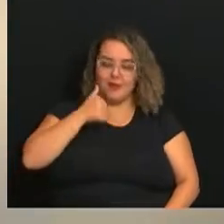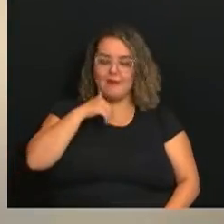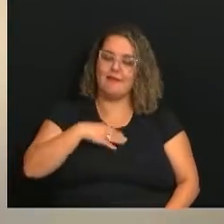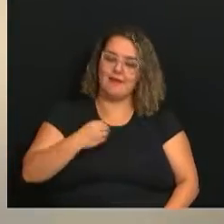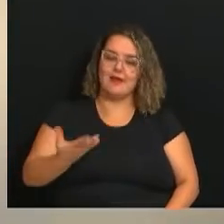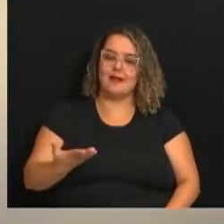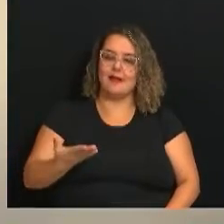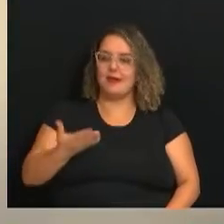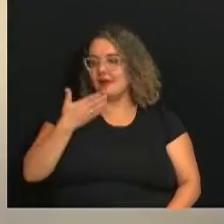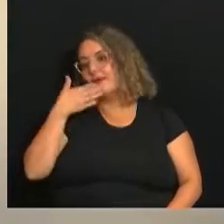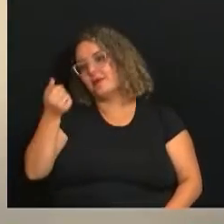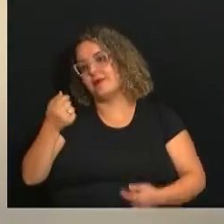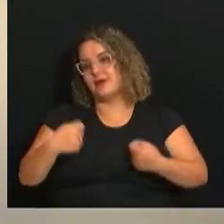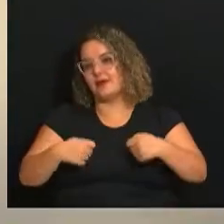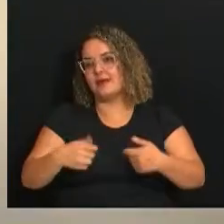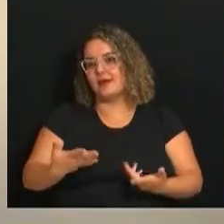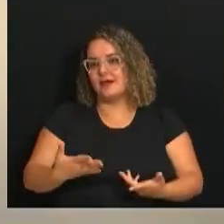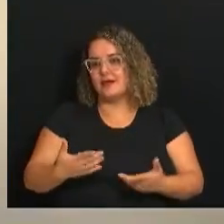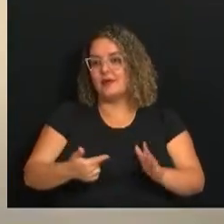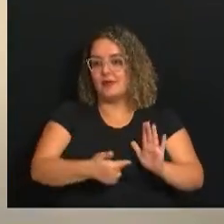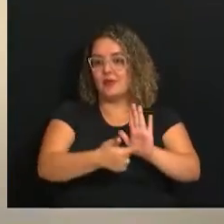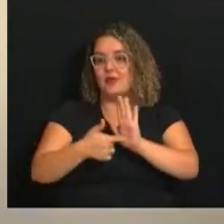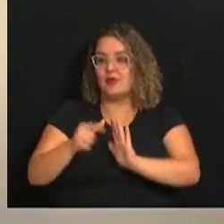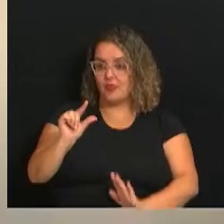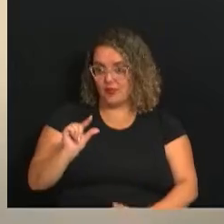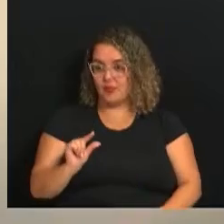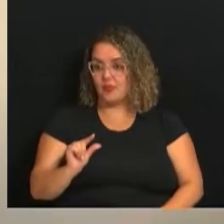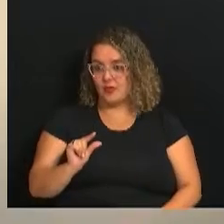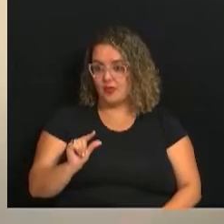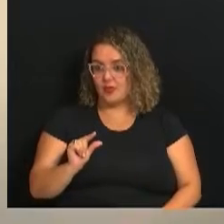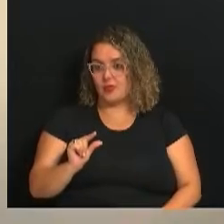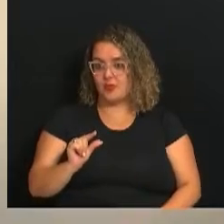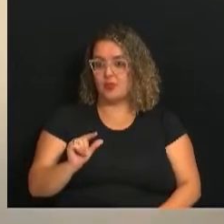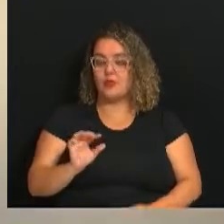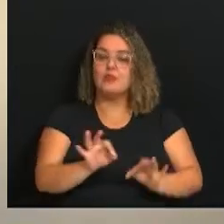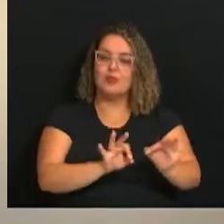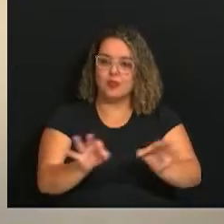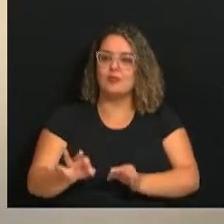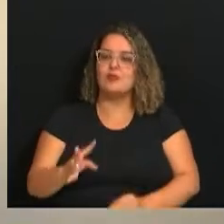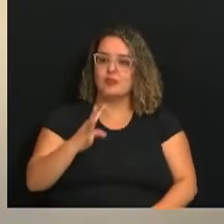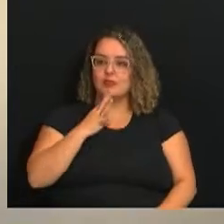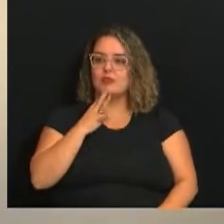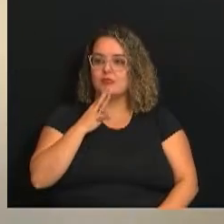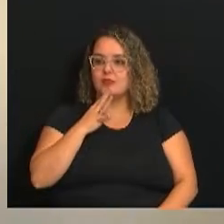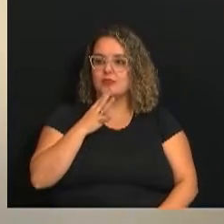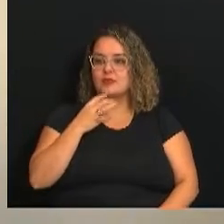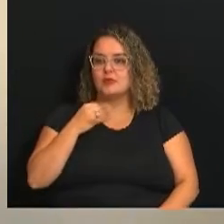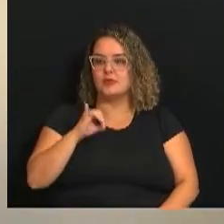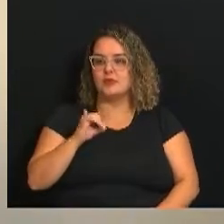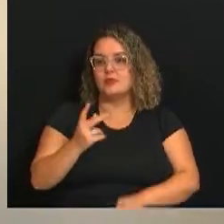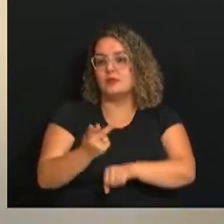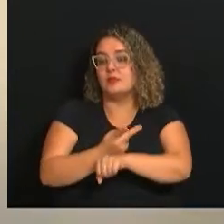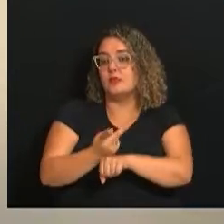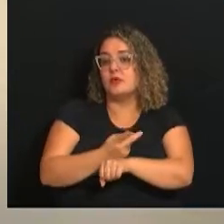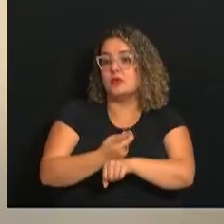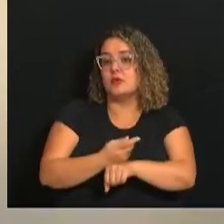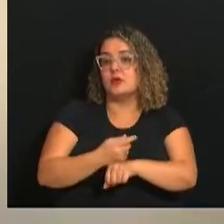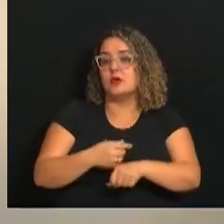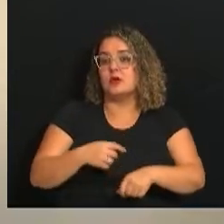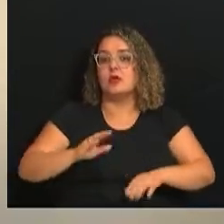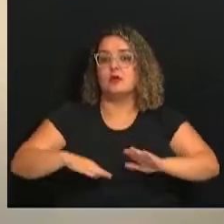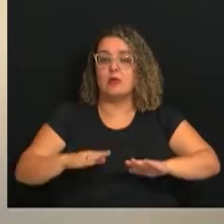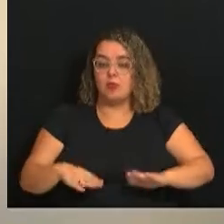pouquinho dele. Esse é um instrumento, é um dos instrumentos da Orquestra Tambores de Aço, que é um dos projetos que marca a história da Tainá. A